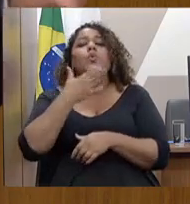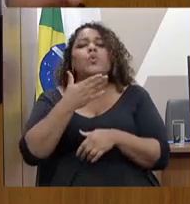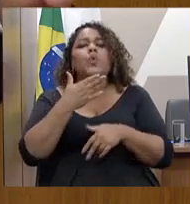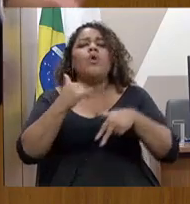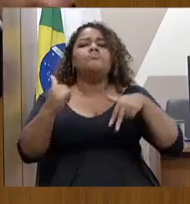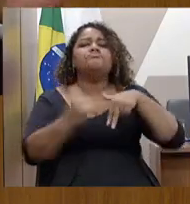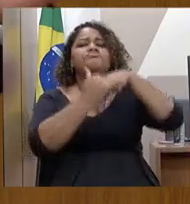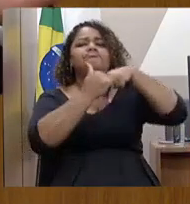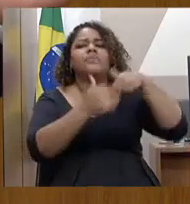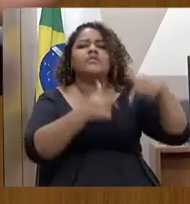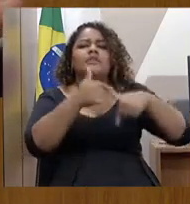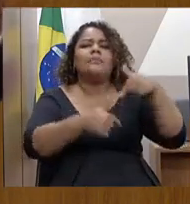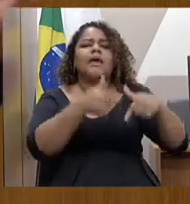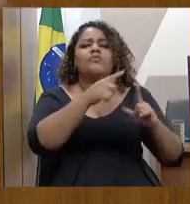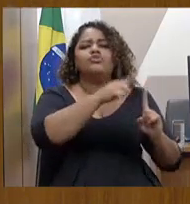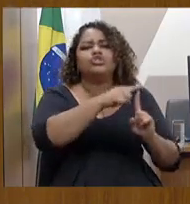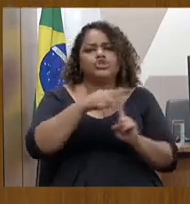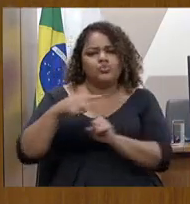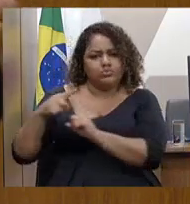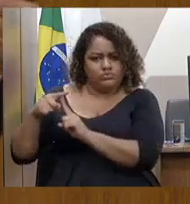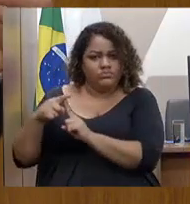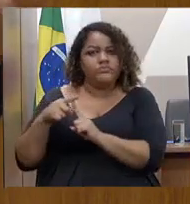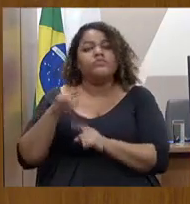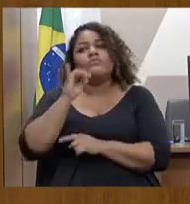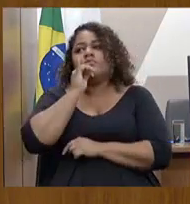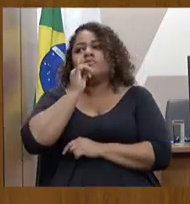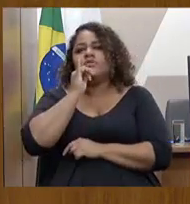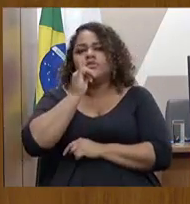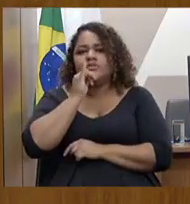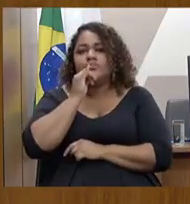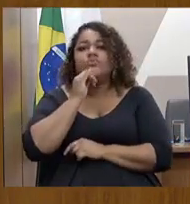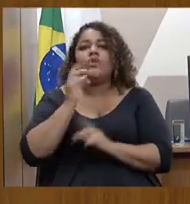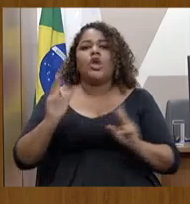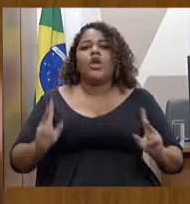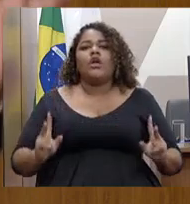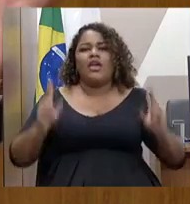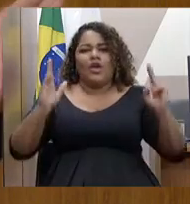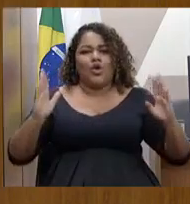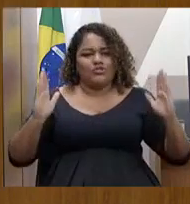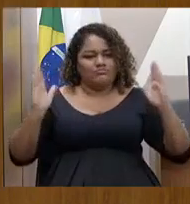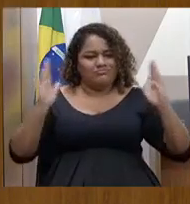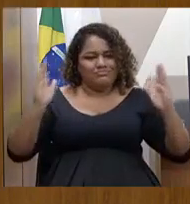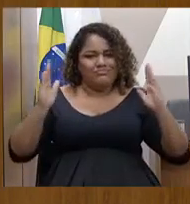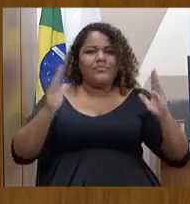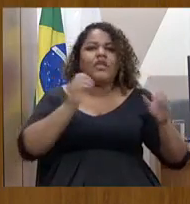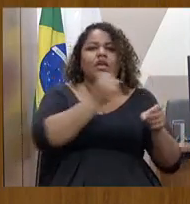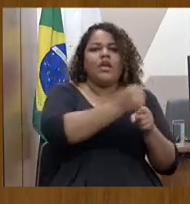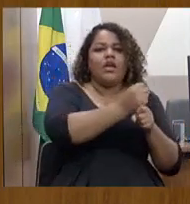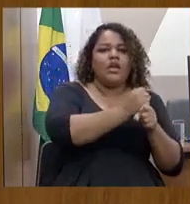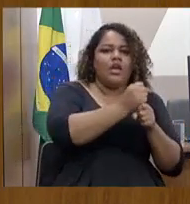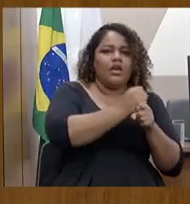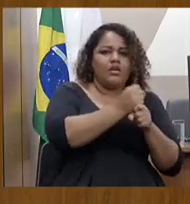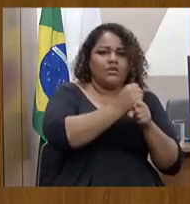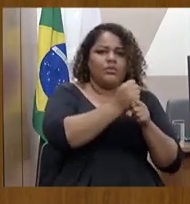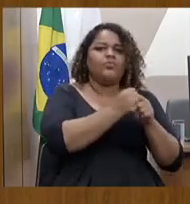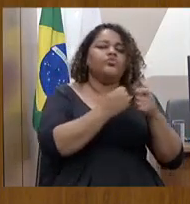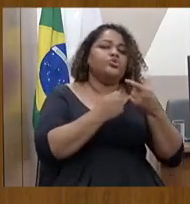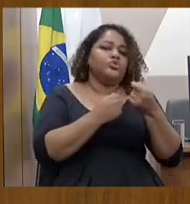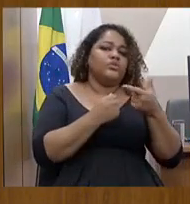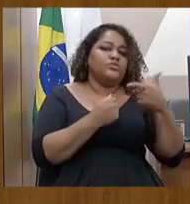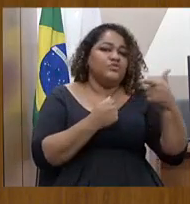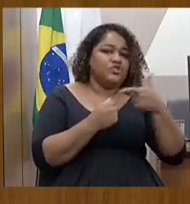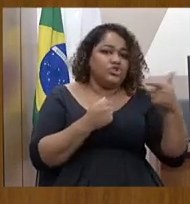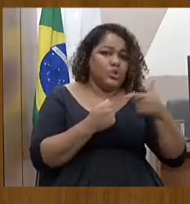nós separamos aqui esse período do recorte ele é do ano de 2022 o cerest informou o sindicato que faz uma atualização